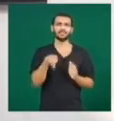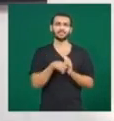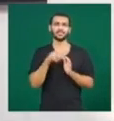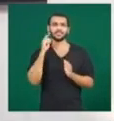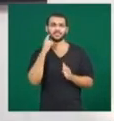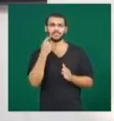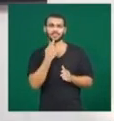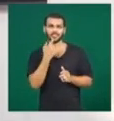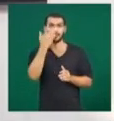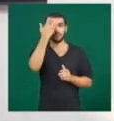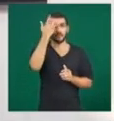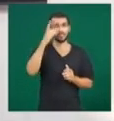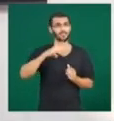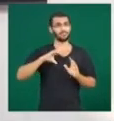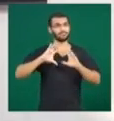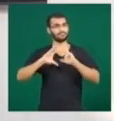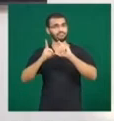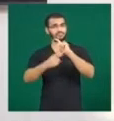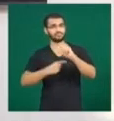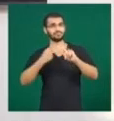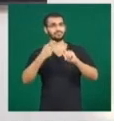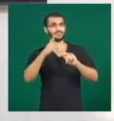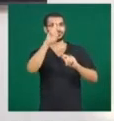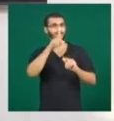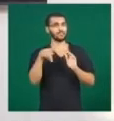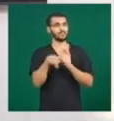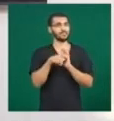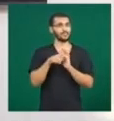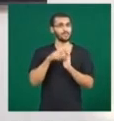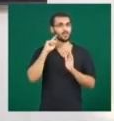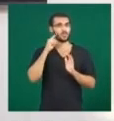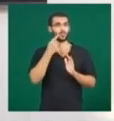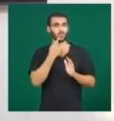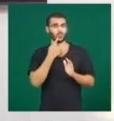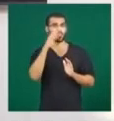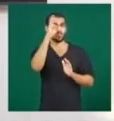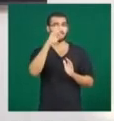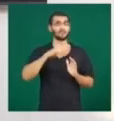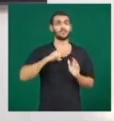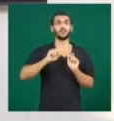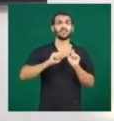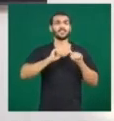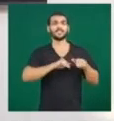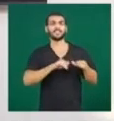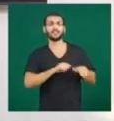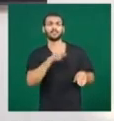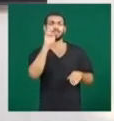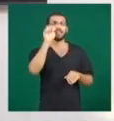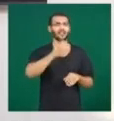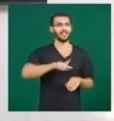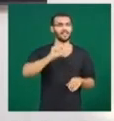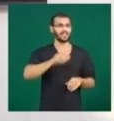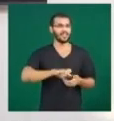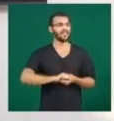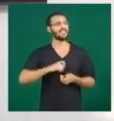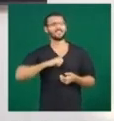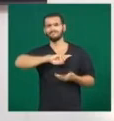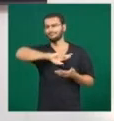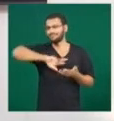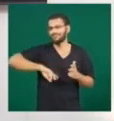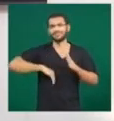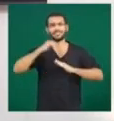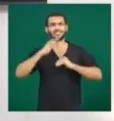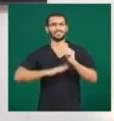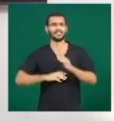é celebrado o Dia Internacional. No Brasil, foi criada a campanha Setembro Azul e muitas atividades foram desenvolvidas em Uberlândia e